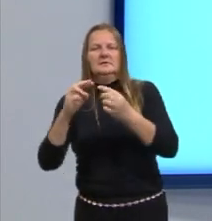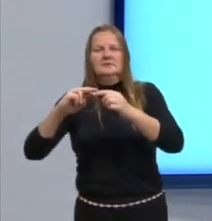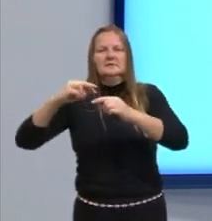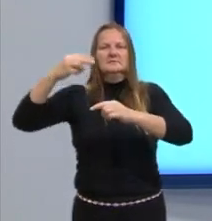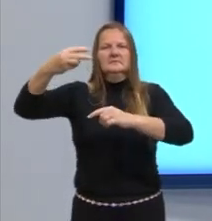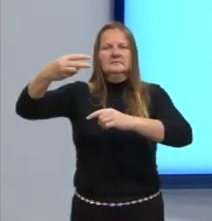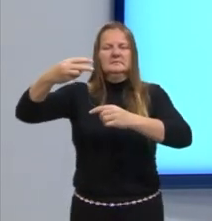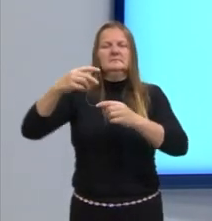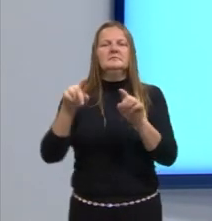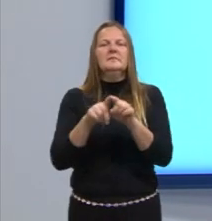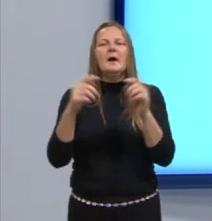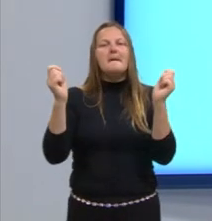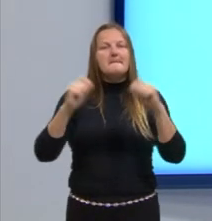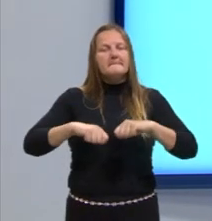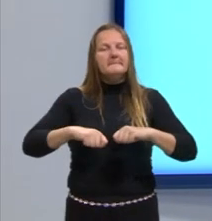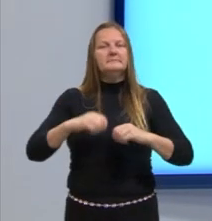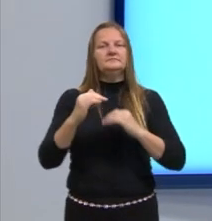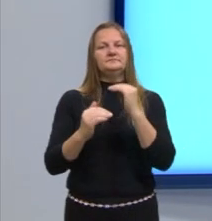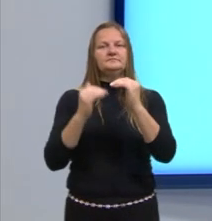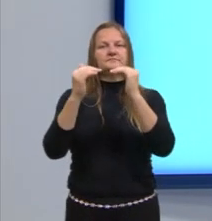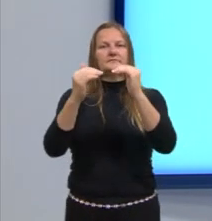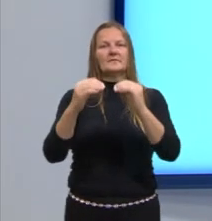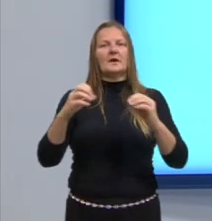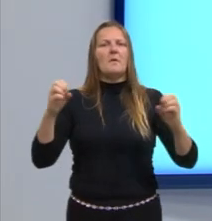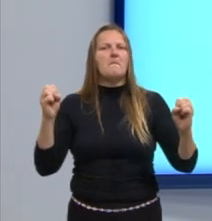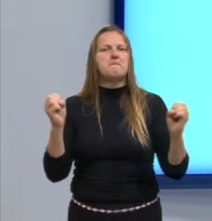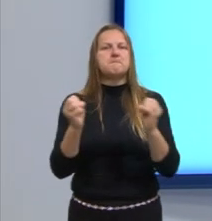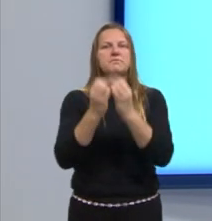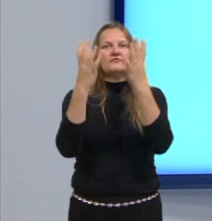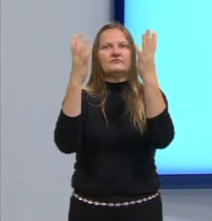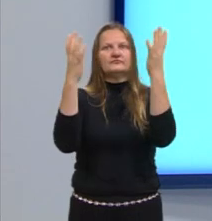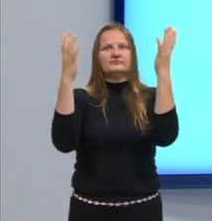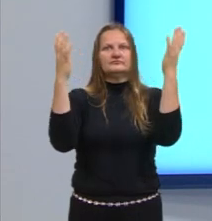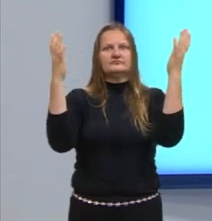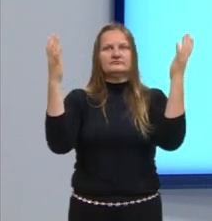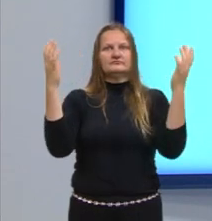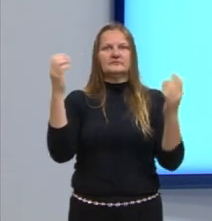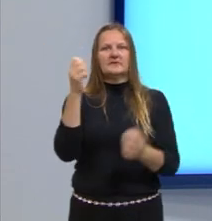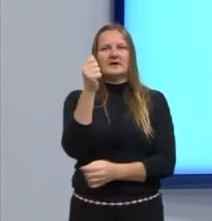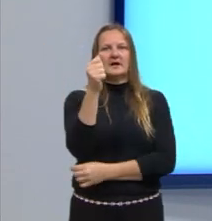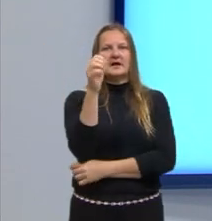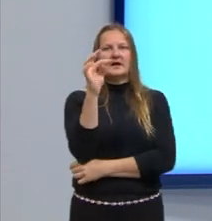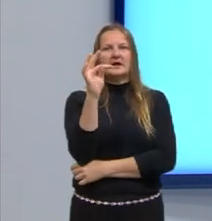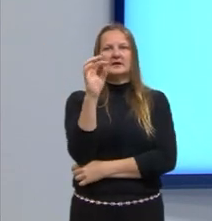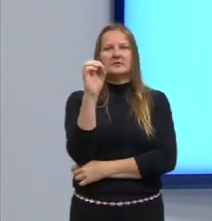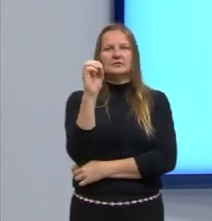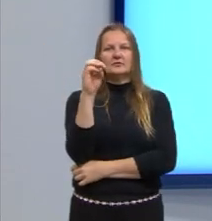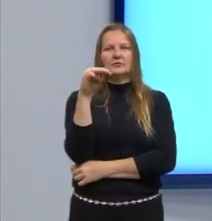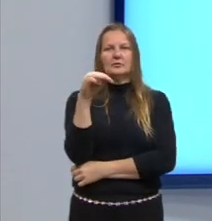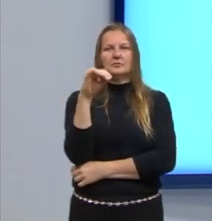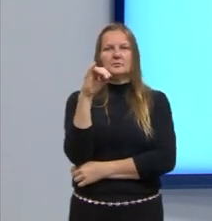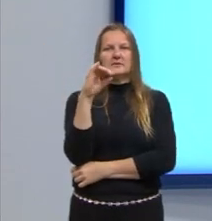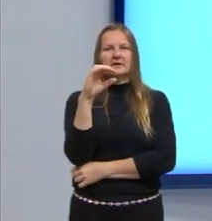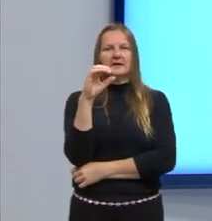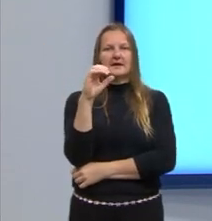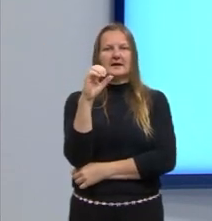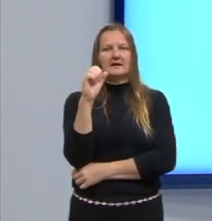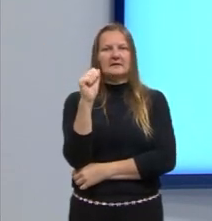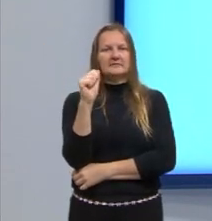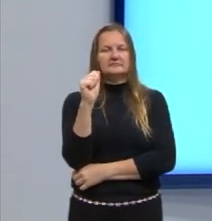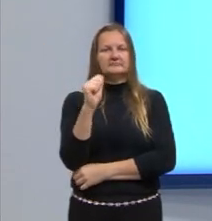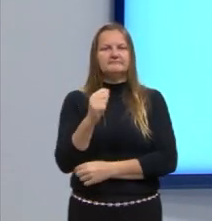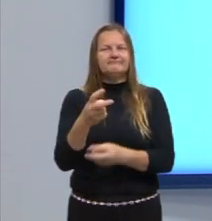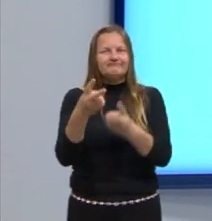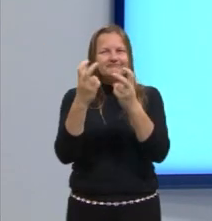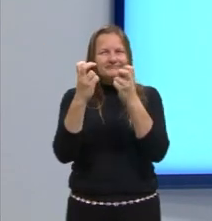que é possível então desenvolver as bombas atômicas onde a gente tem se a gente for pensar ou a gente